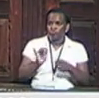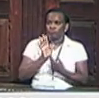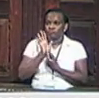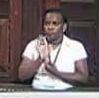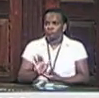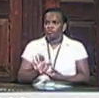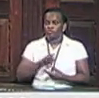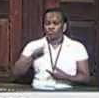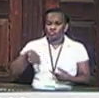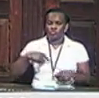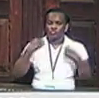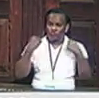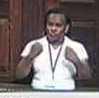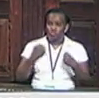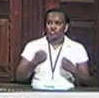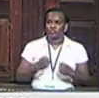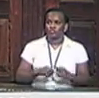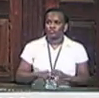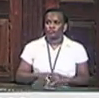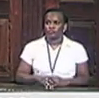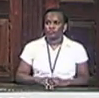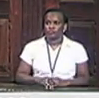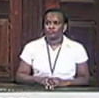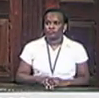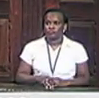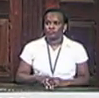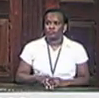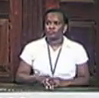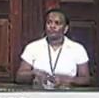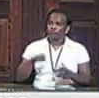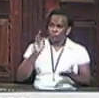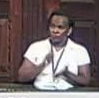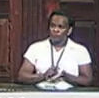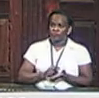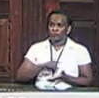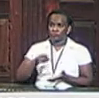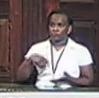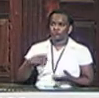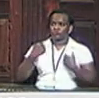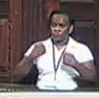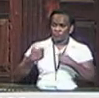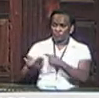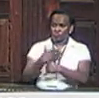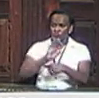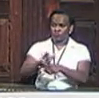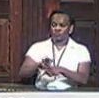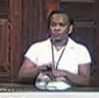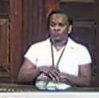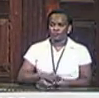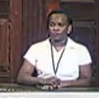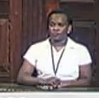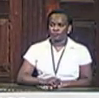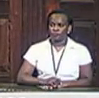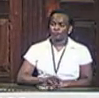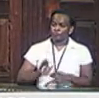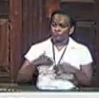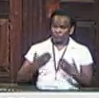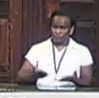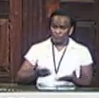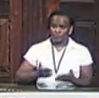o quanto a gente é forte e que, de fato, a gente se fortalece. Pois